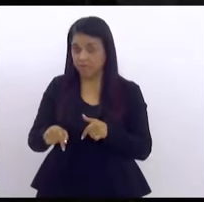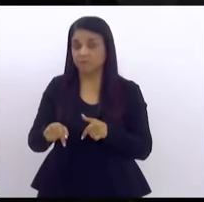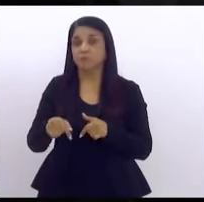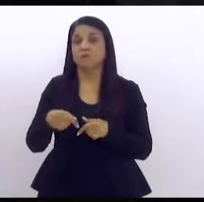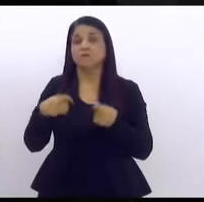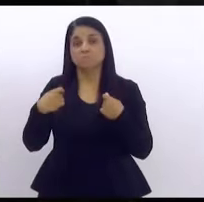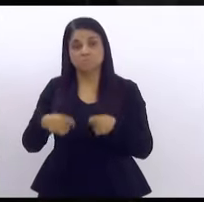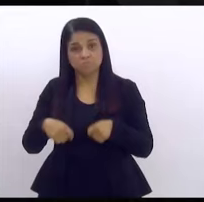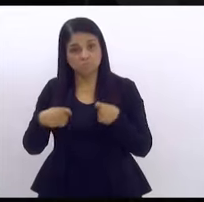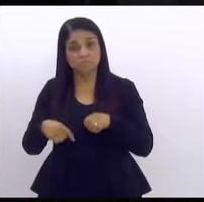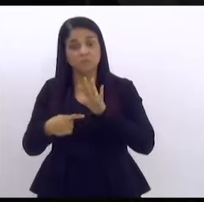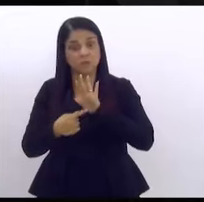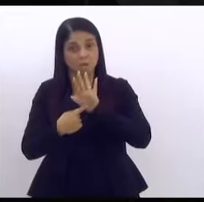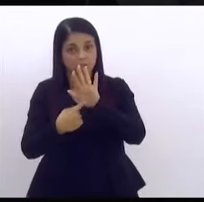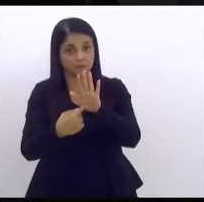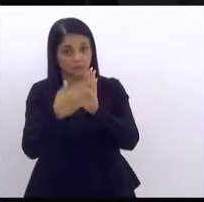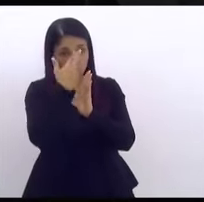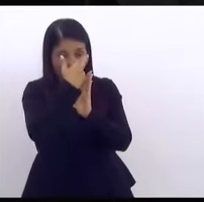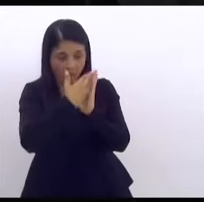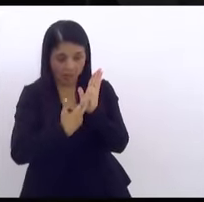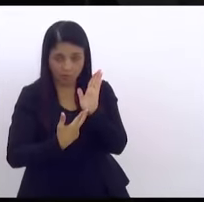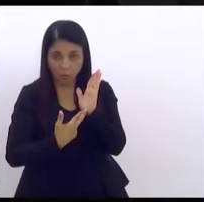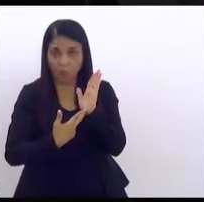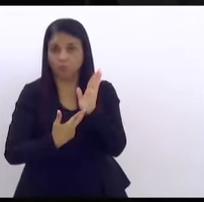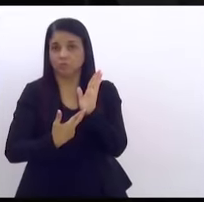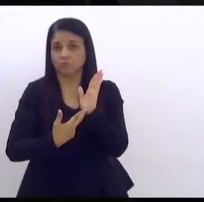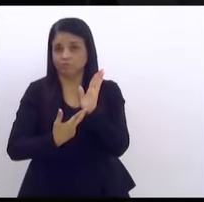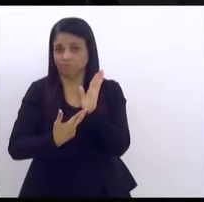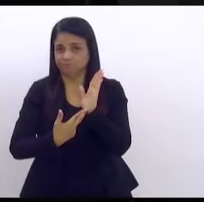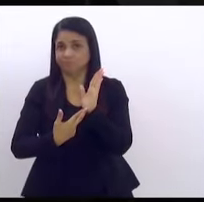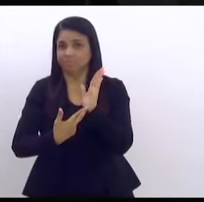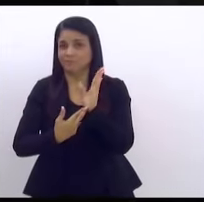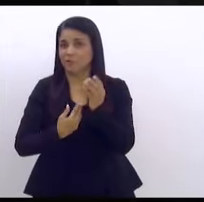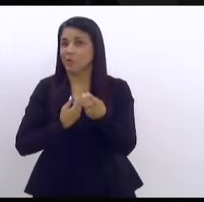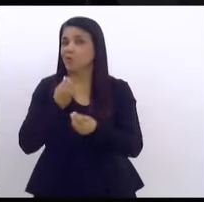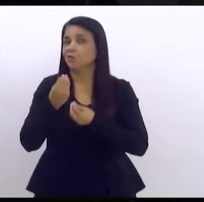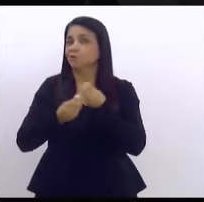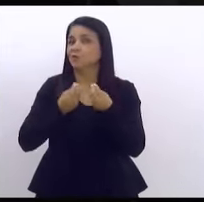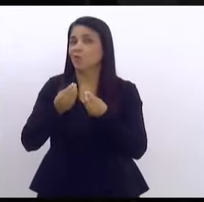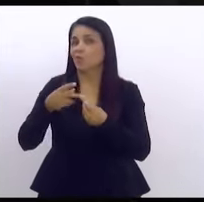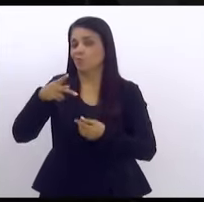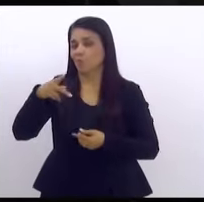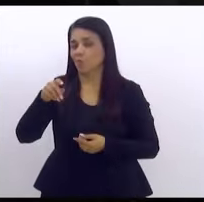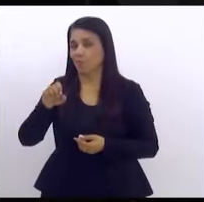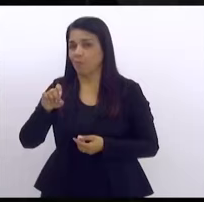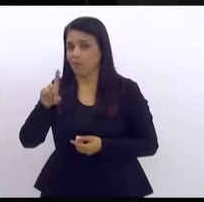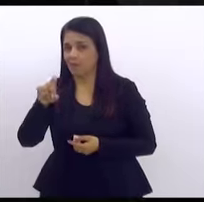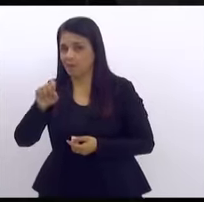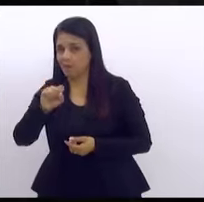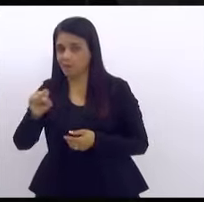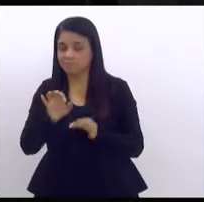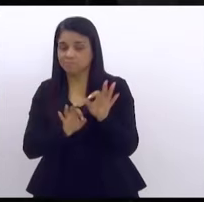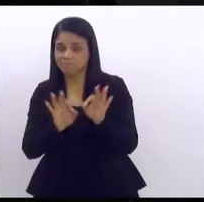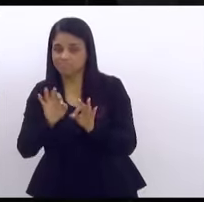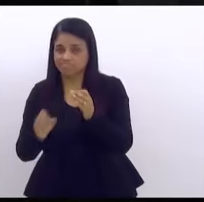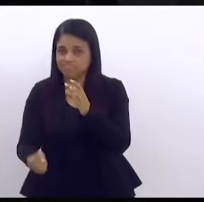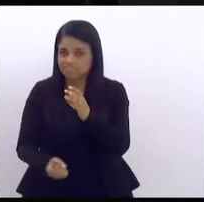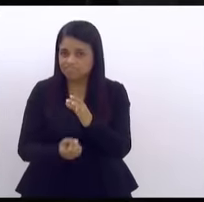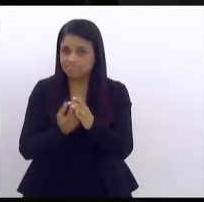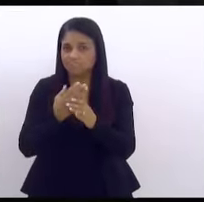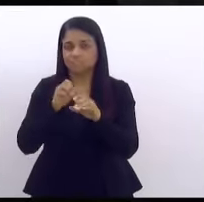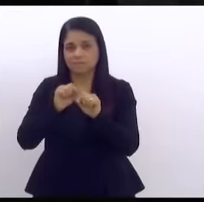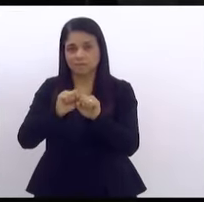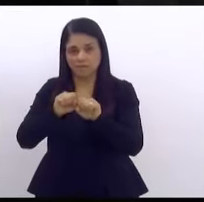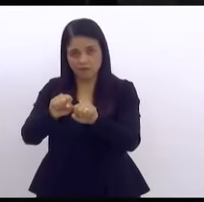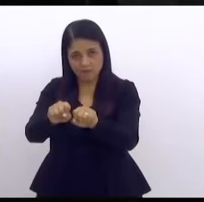inclusive, apresentar um relatório robusto de como o PEDES foi criado e organizado pela Assembleia Legislativa,